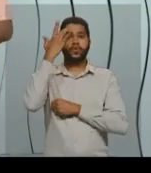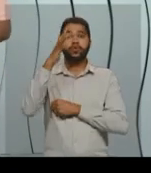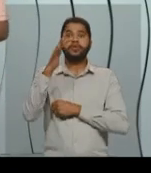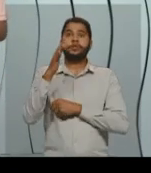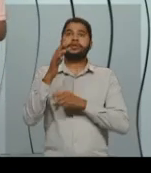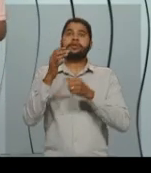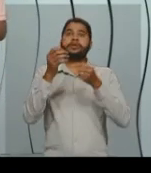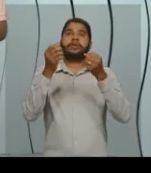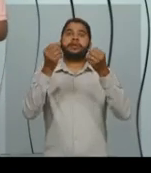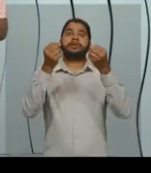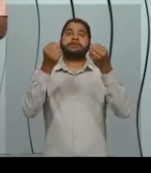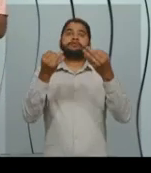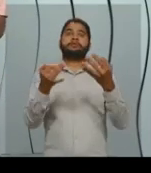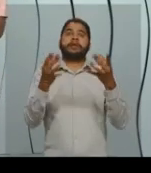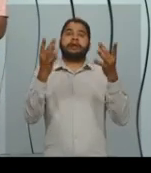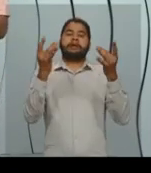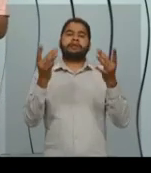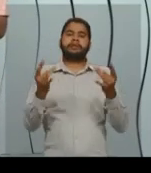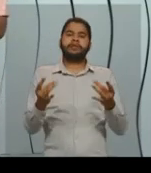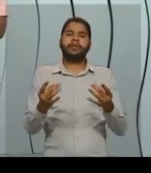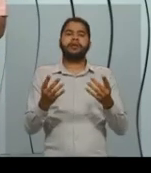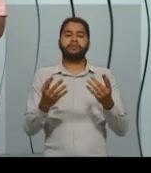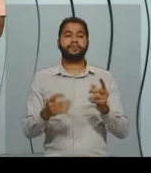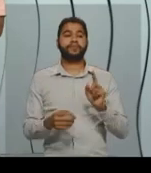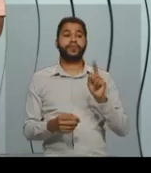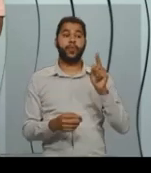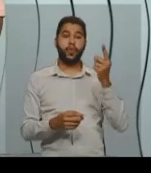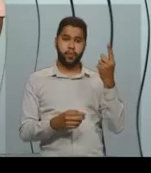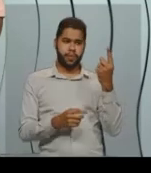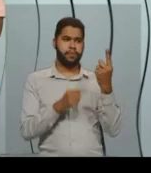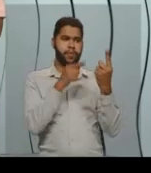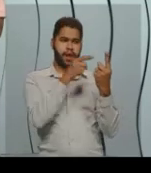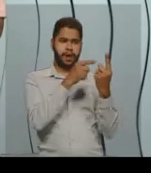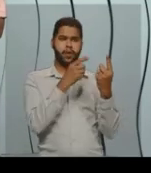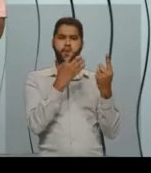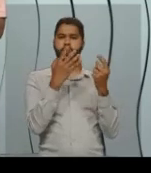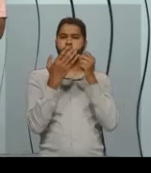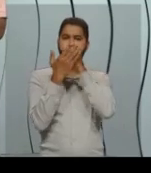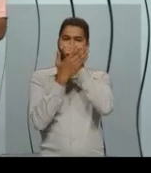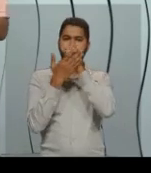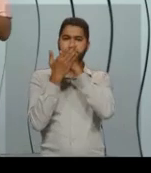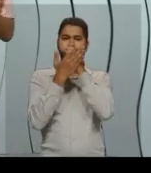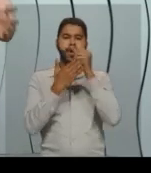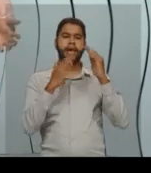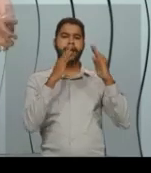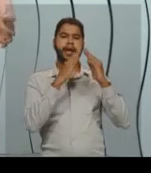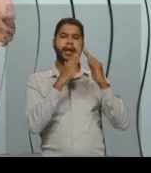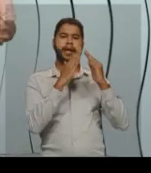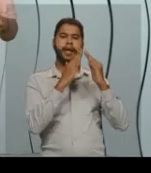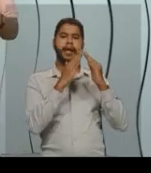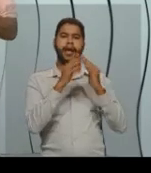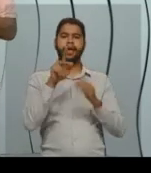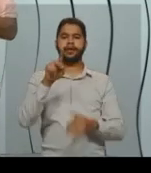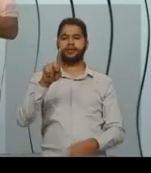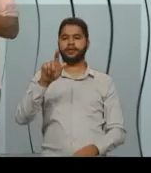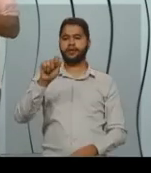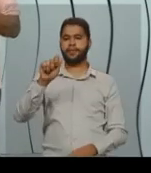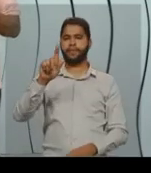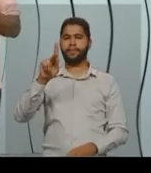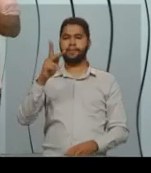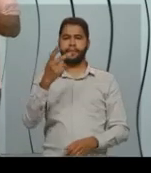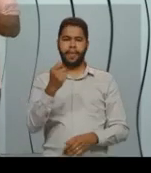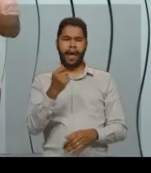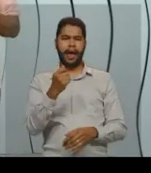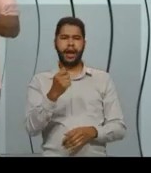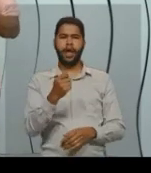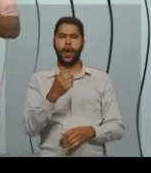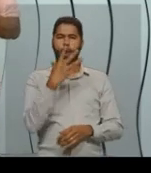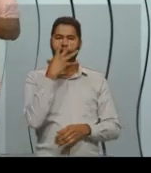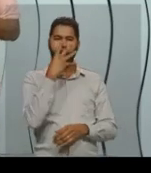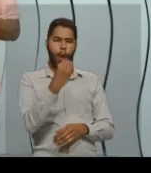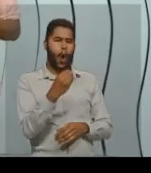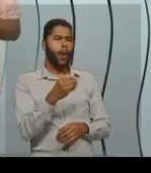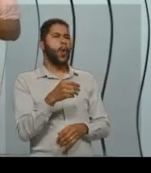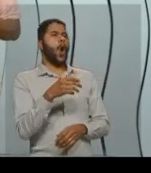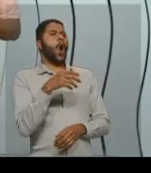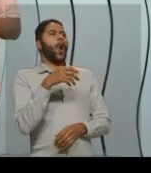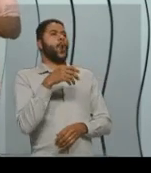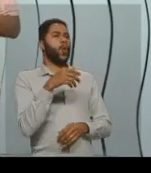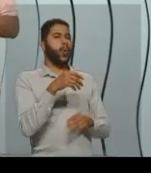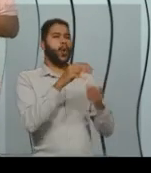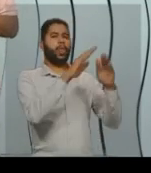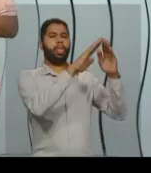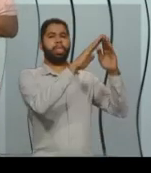uma resumida para você. O primeiro porquinho, ele fez uma casa de palha. O lobo soprou a casa e a casa